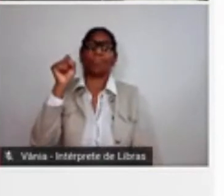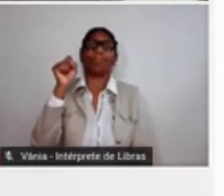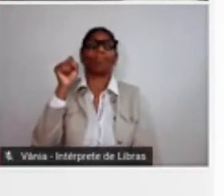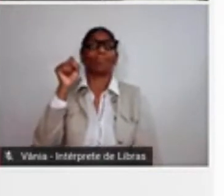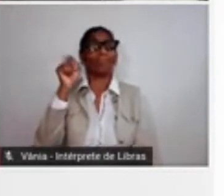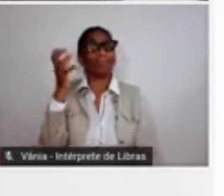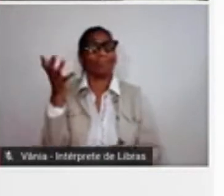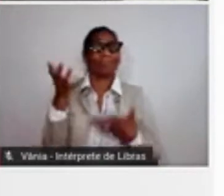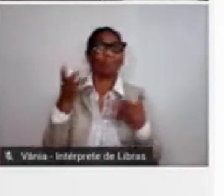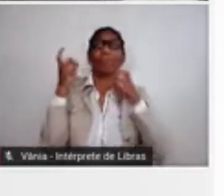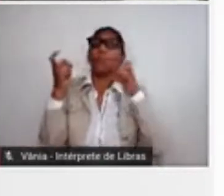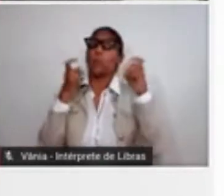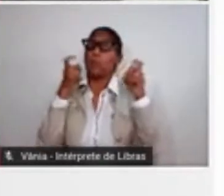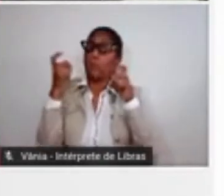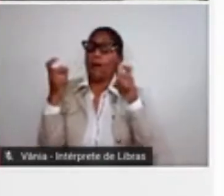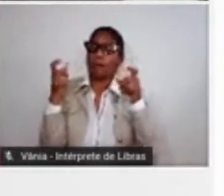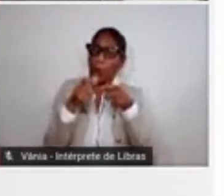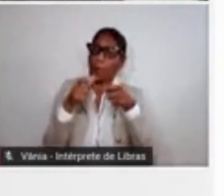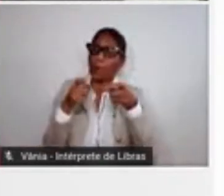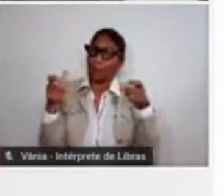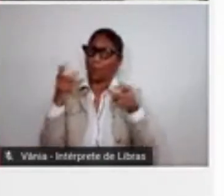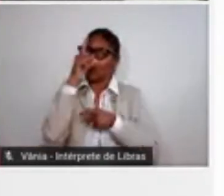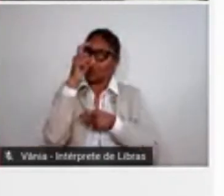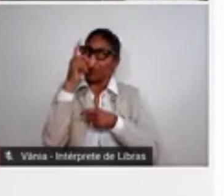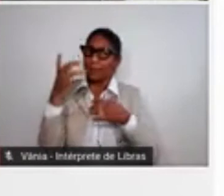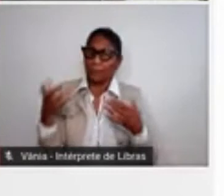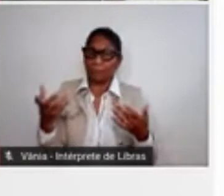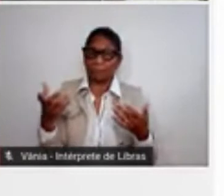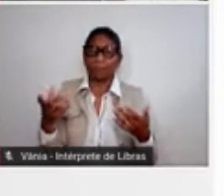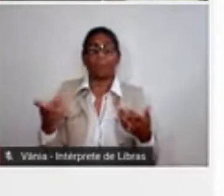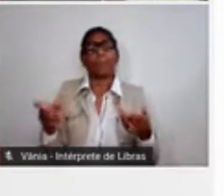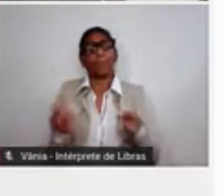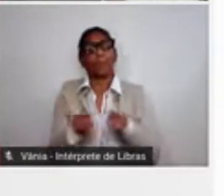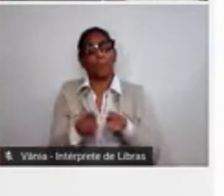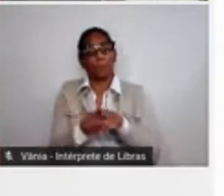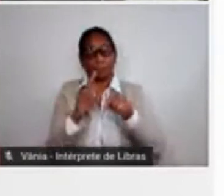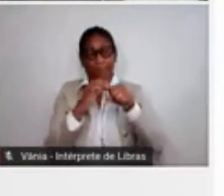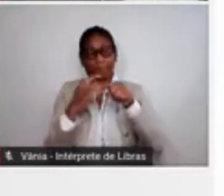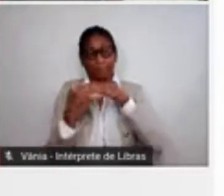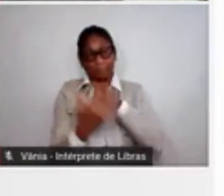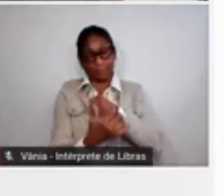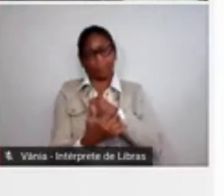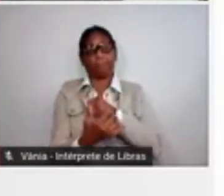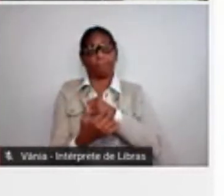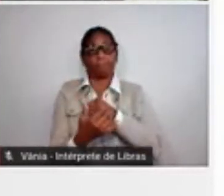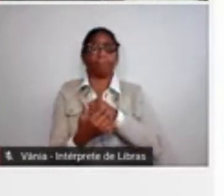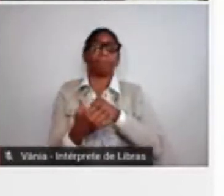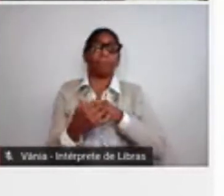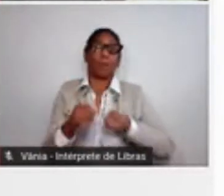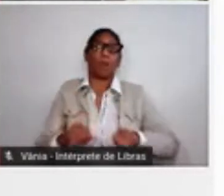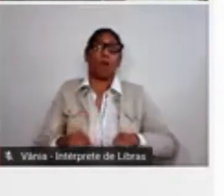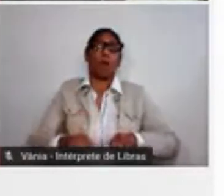gera alguma preocupação nessa tendência. Os casos ativos em relação a recuperados aumentaram de 0,39